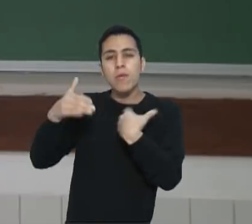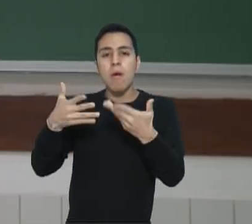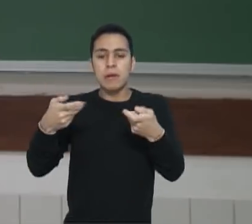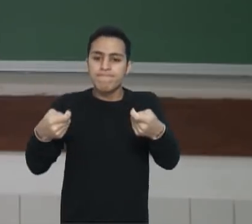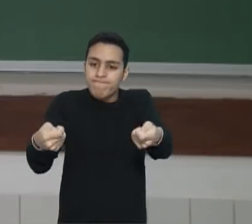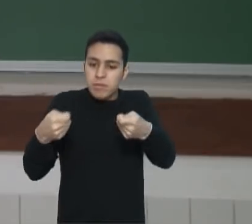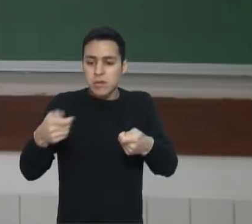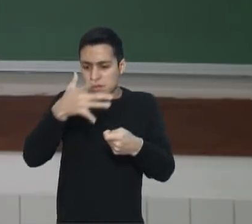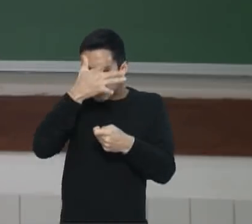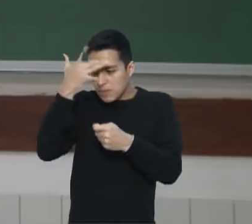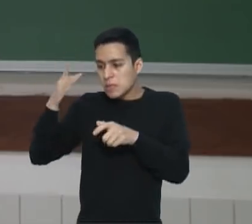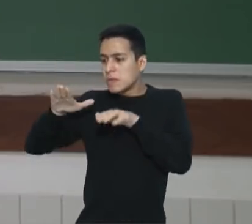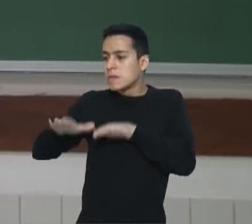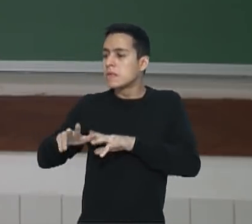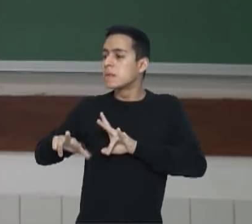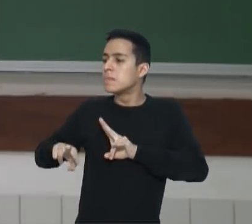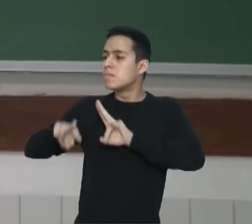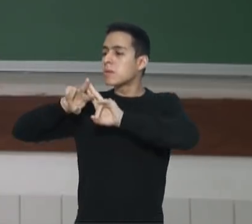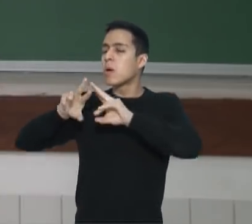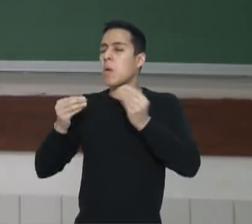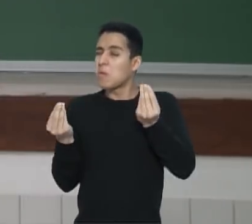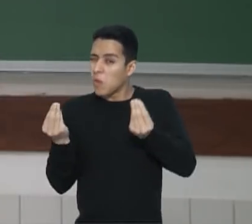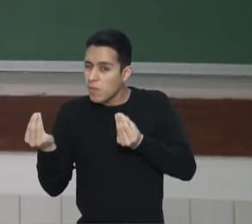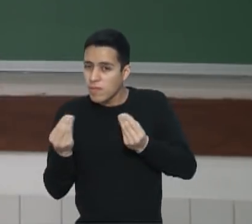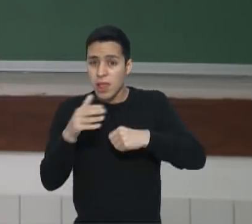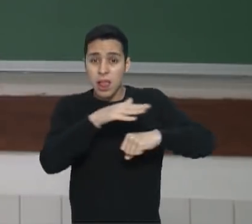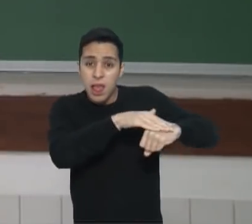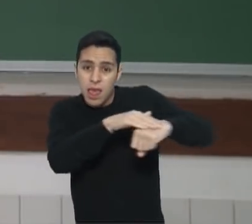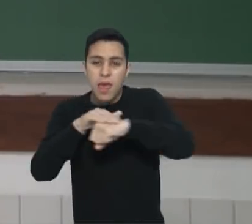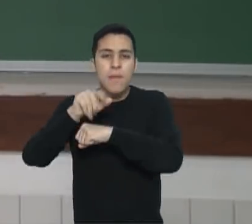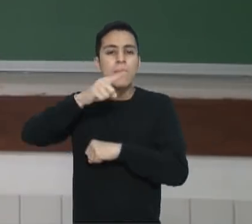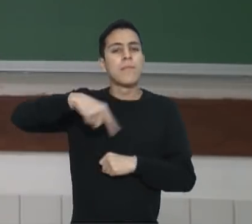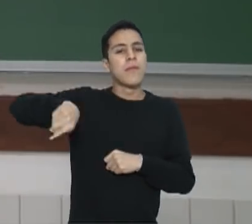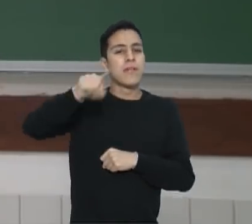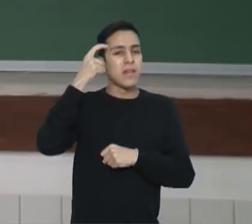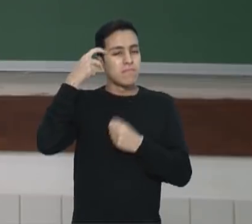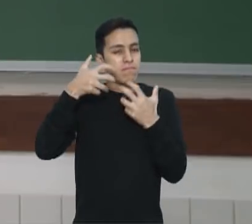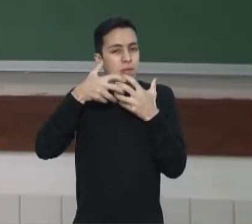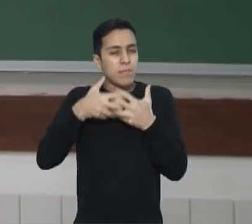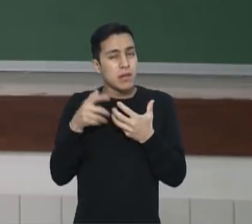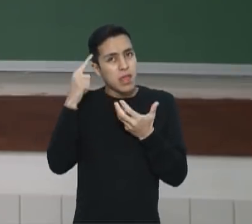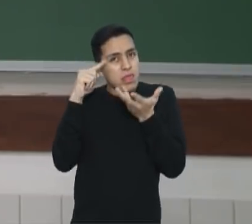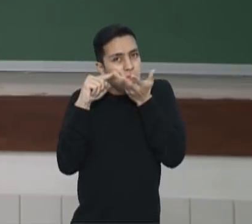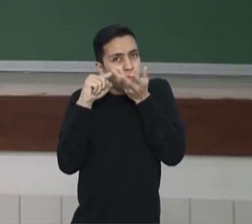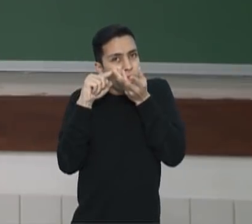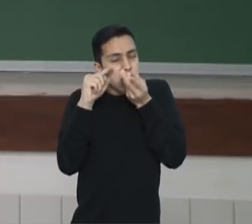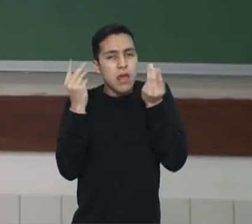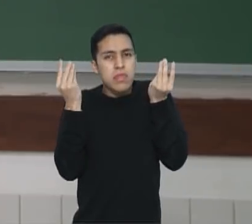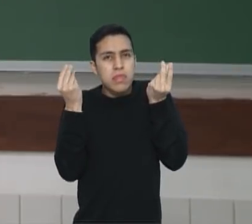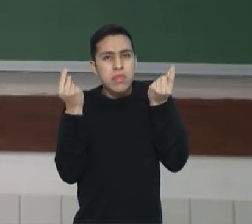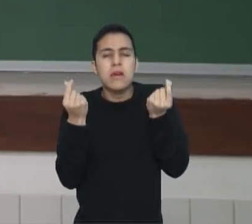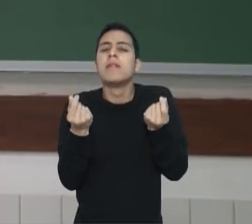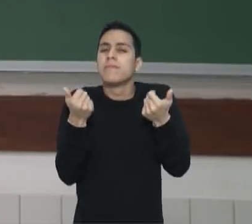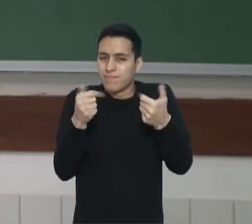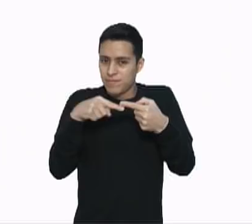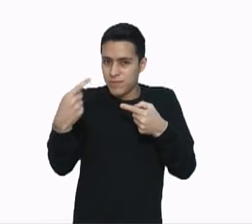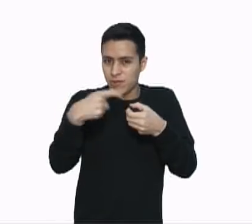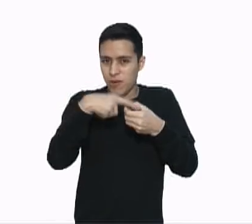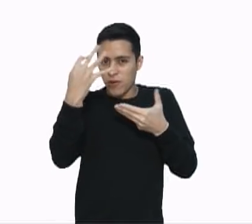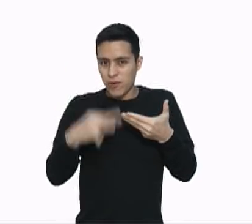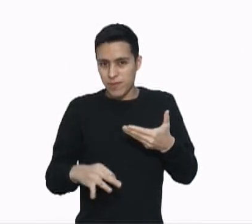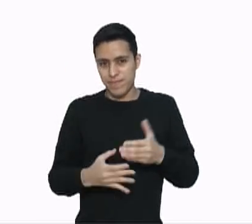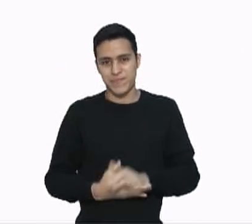a Alemanha Ocidental. Vamos dar um tempinho aí para você pensar, fazer a sua atividade. Voltamos logo com a correção.